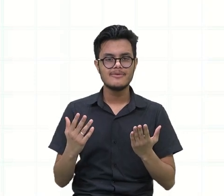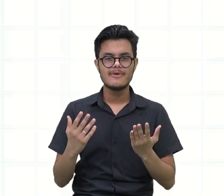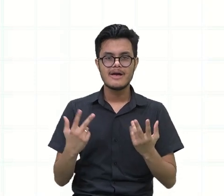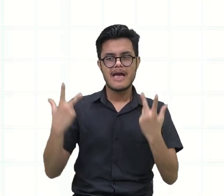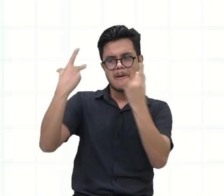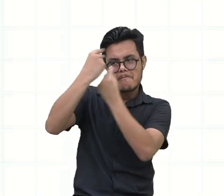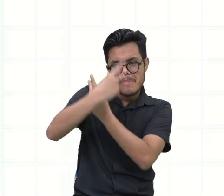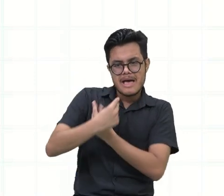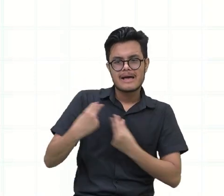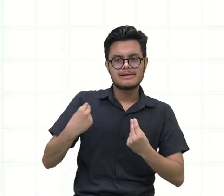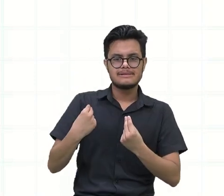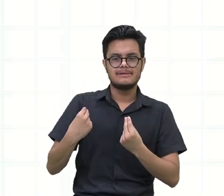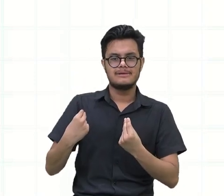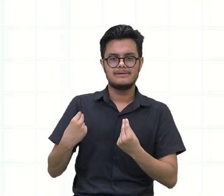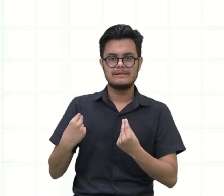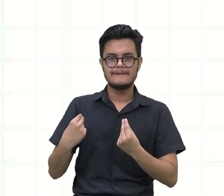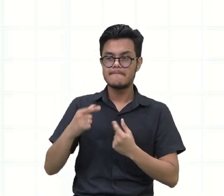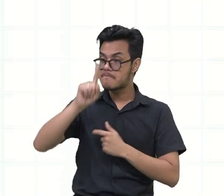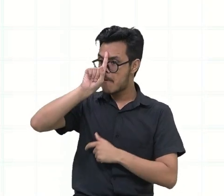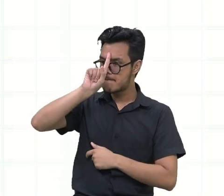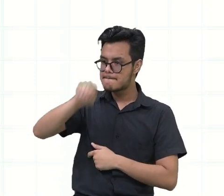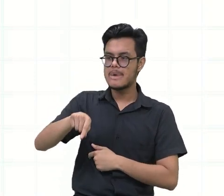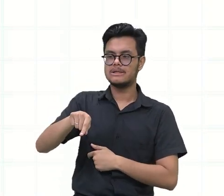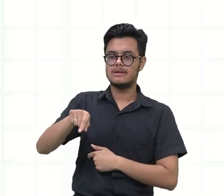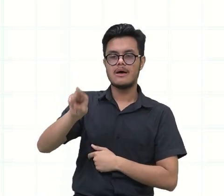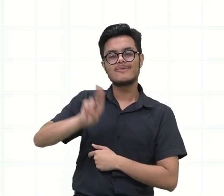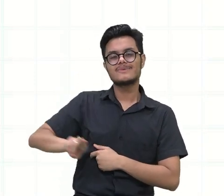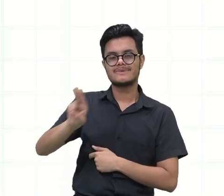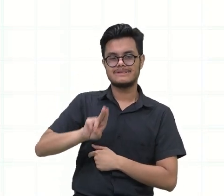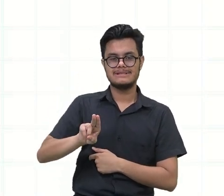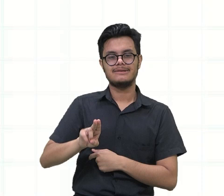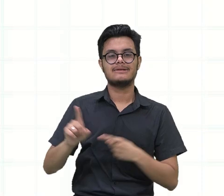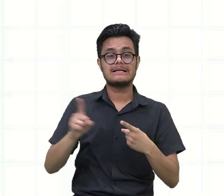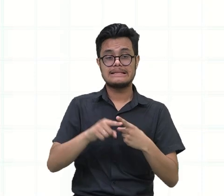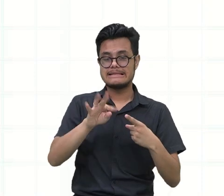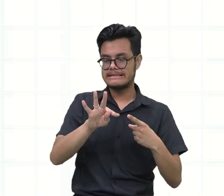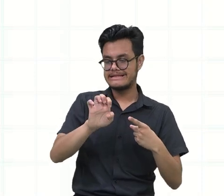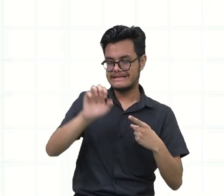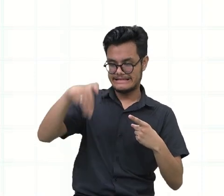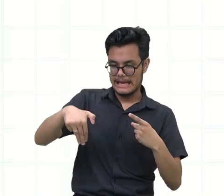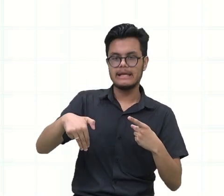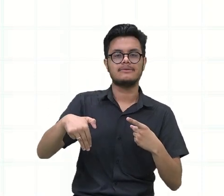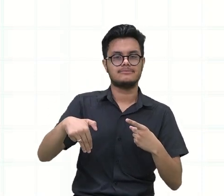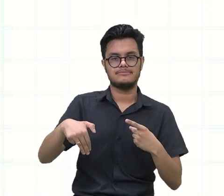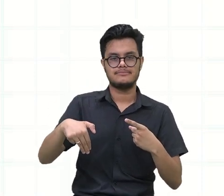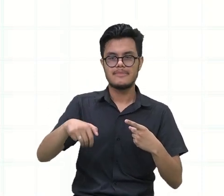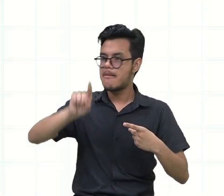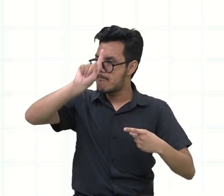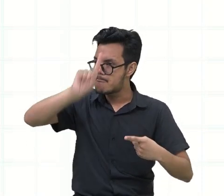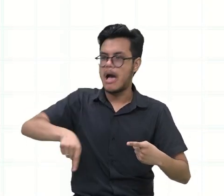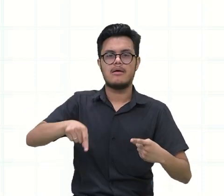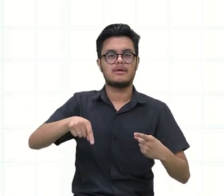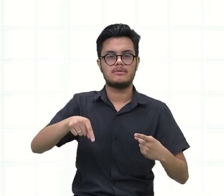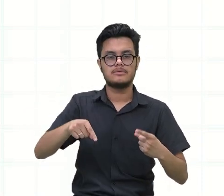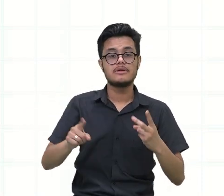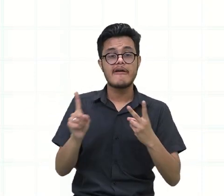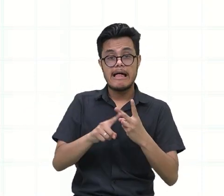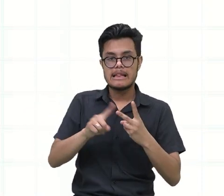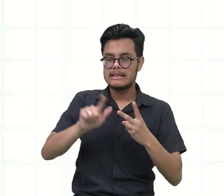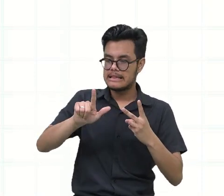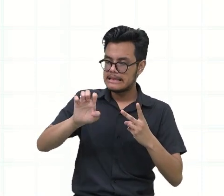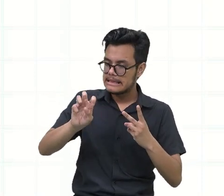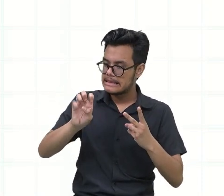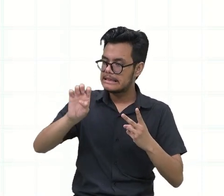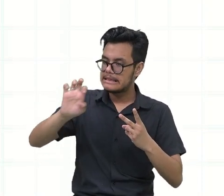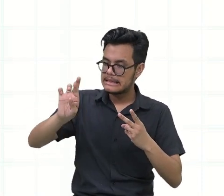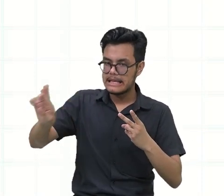né, nessa frase, utilizando esses dois verbos, né? Como se você estivesse dando uma